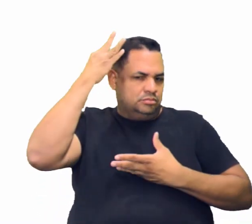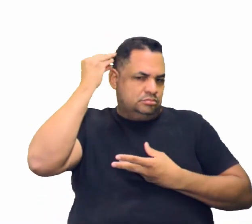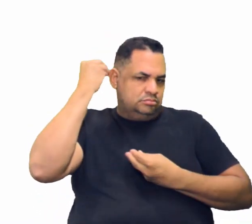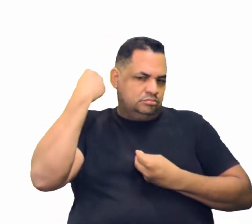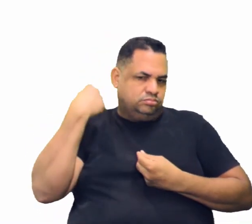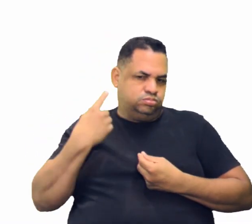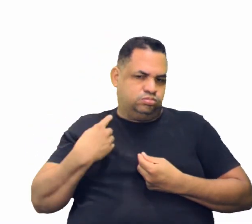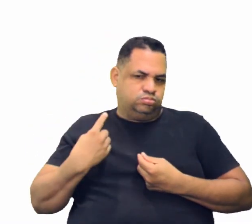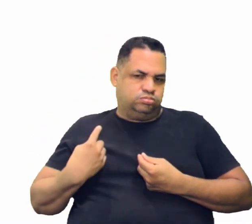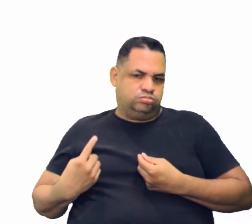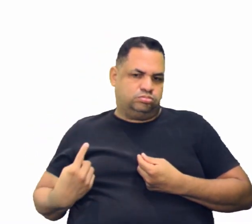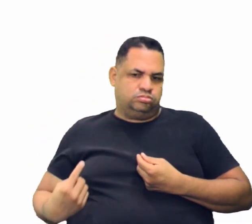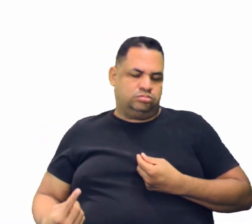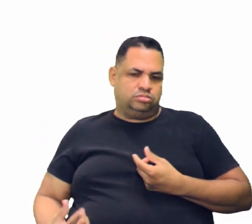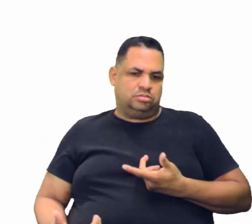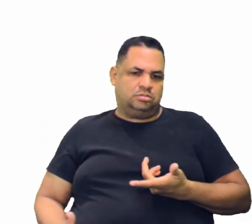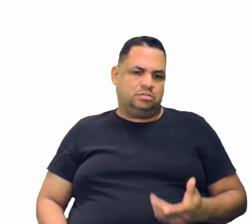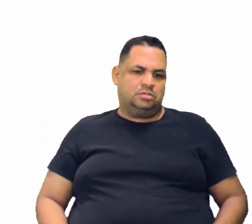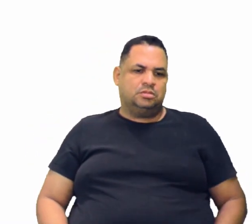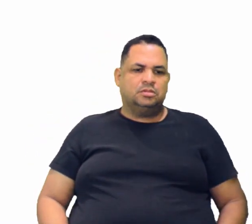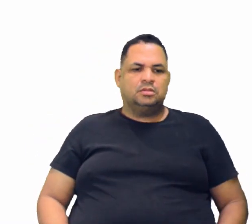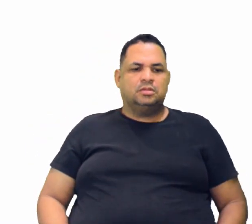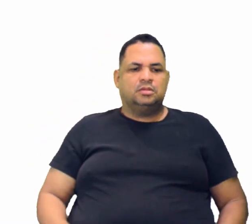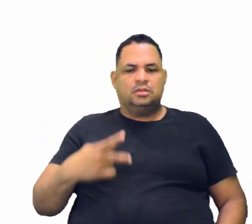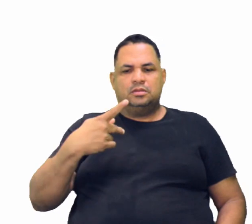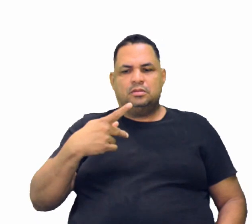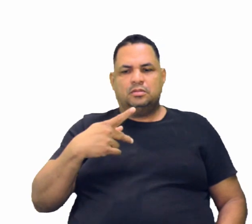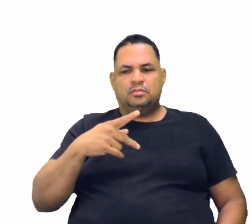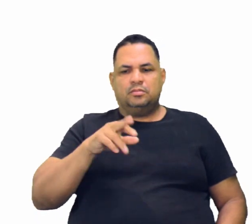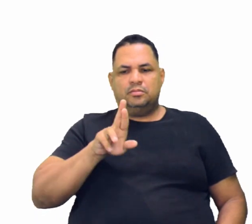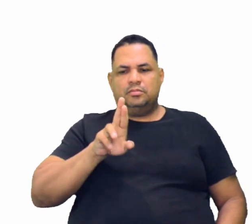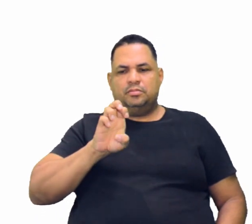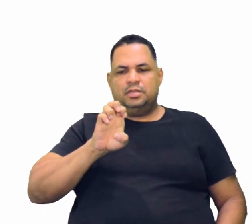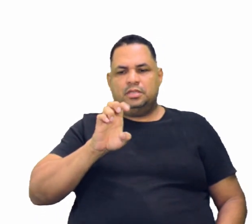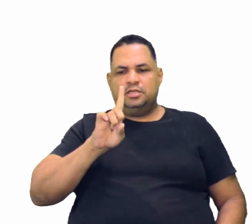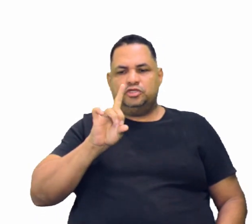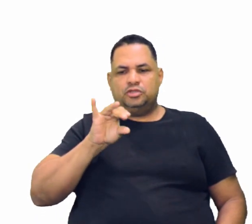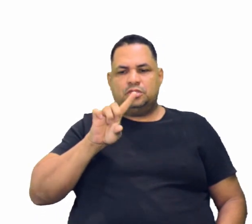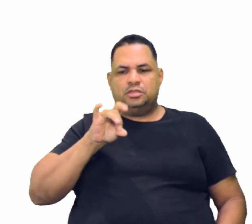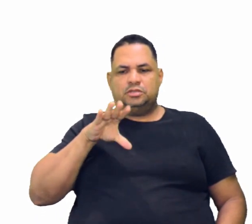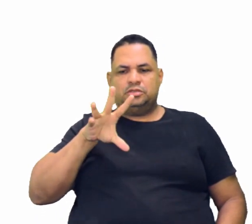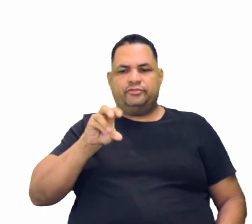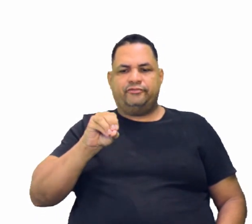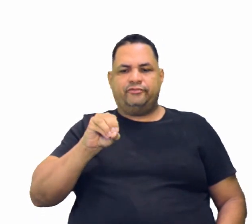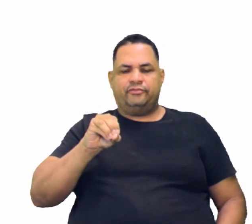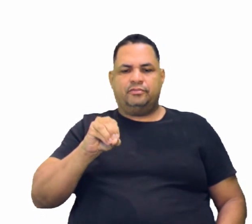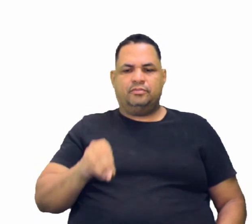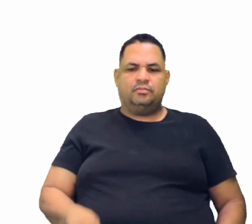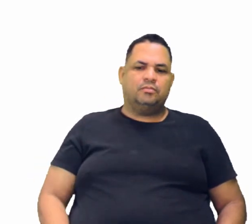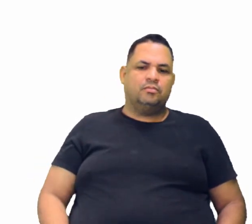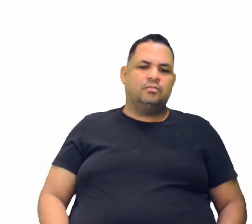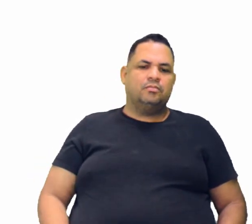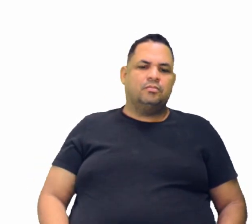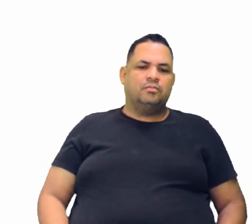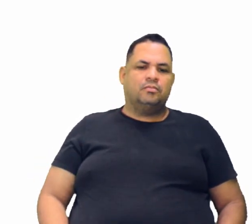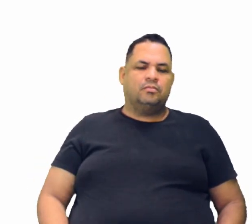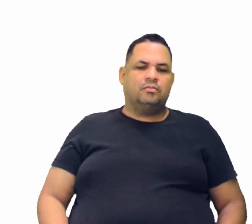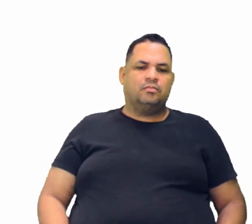cabelos compridos. Então, aqui é o predicativo, isso daqui não é o sujeito não, isso aqui é o predicativo.